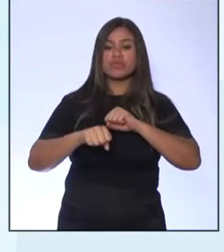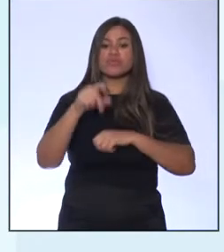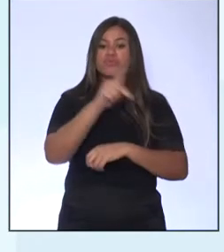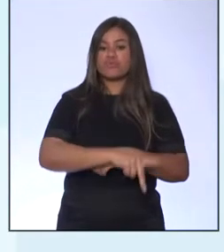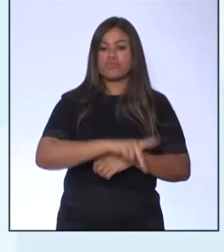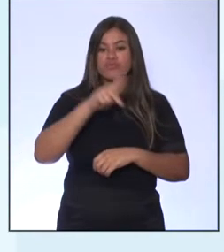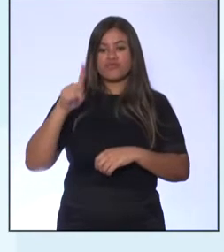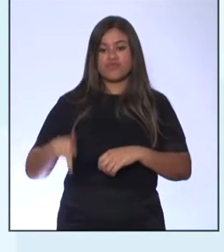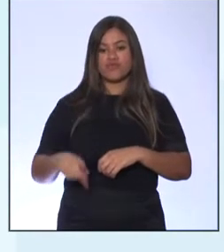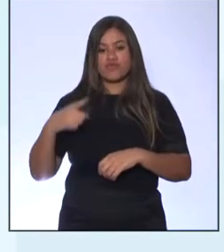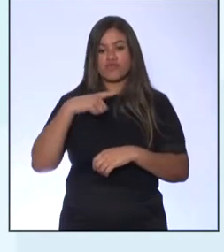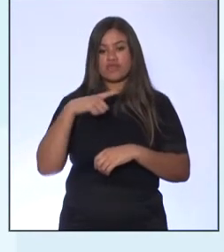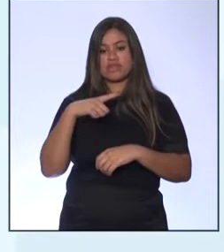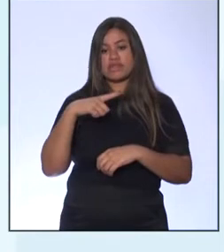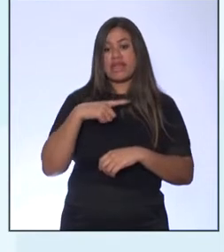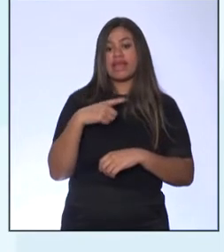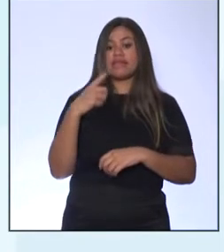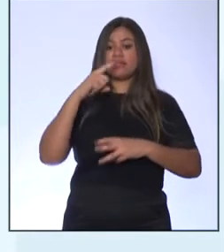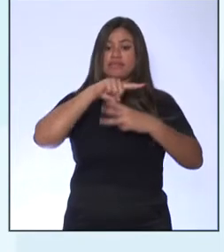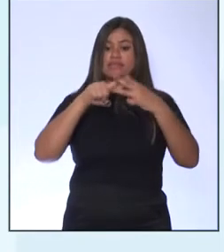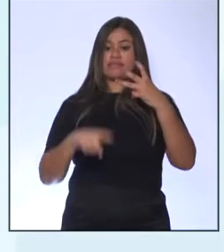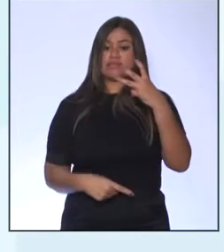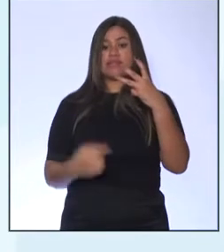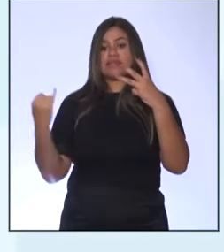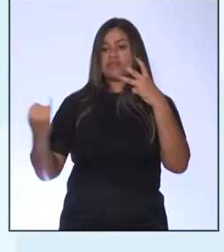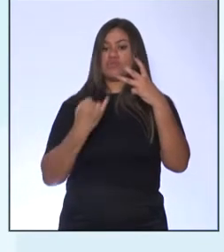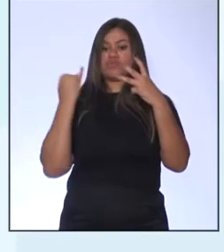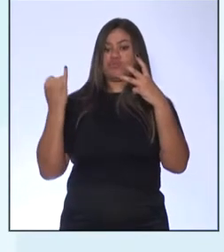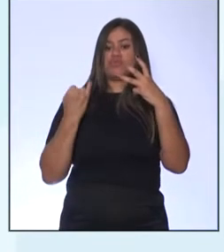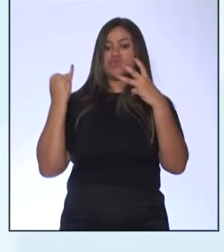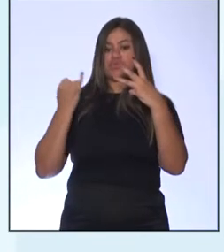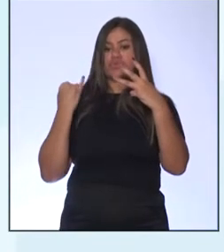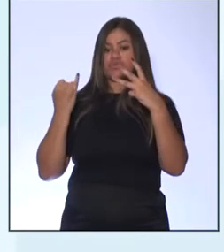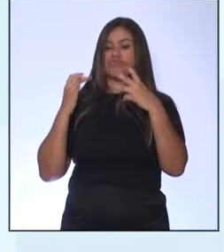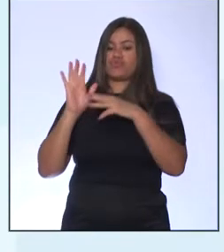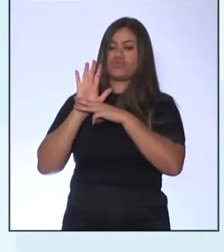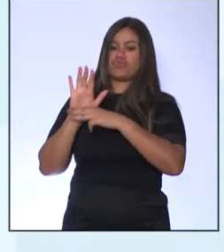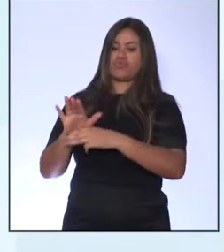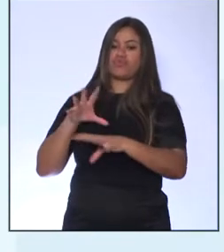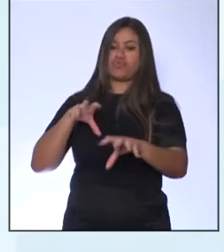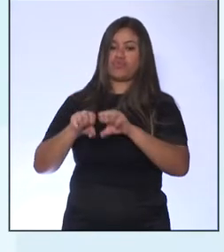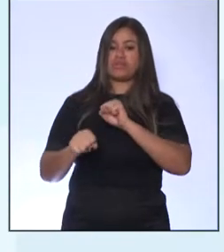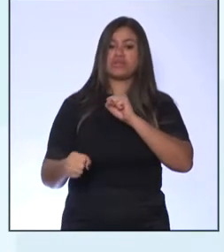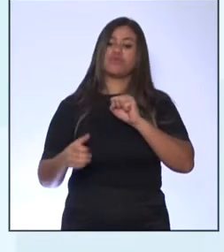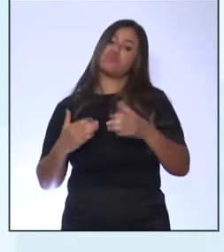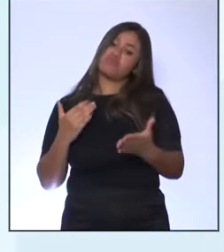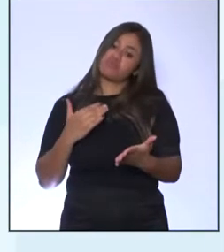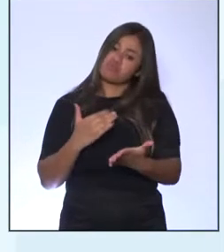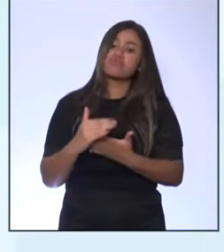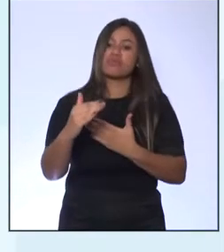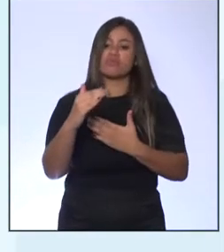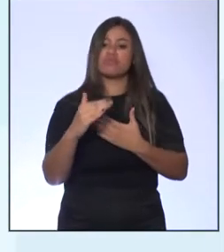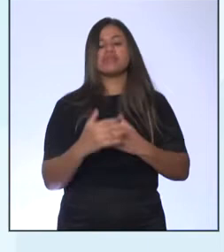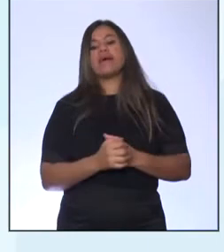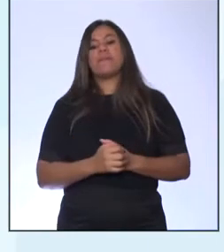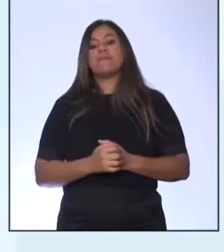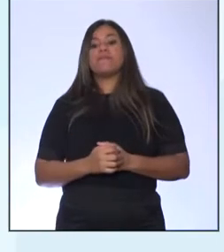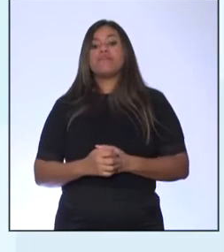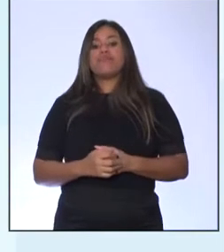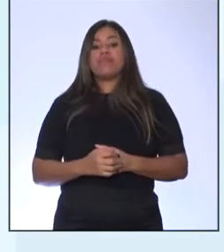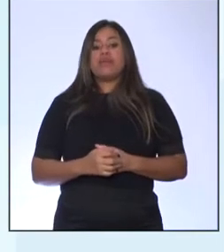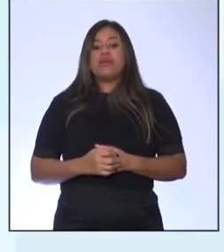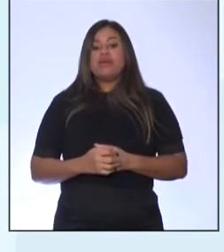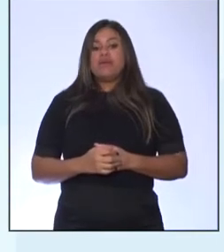as 3 grandes dimensões que nortearam a formação inicial. Para a formação continuada, se